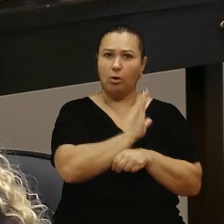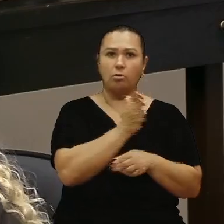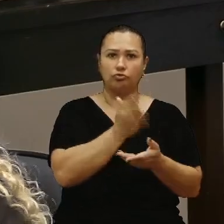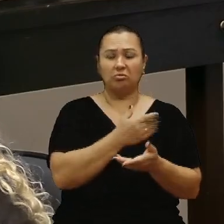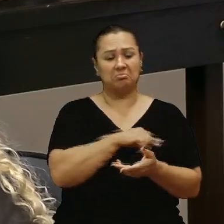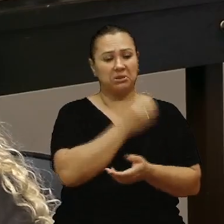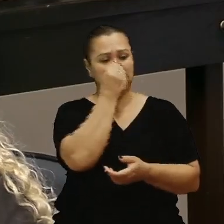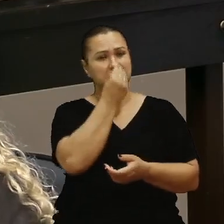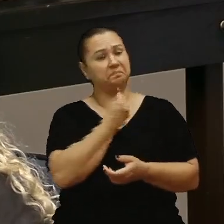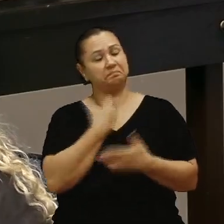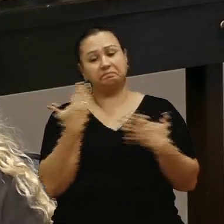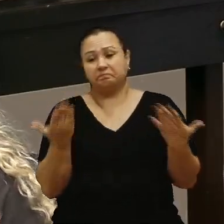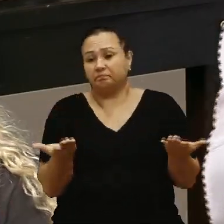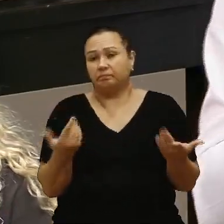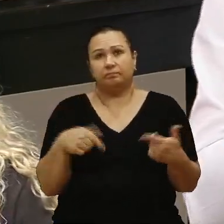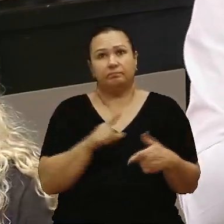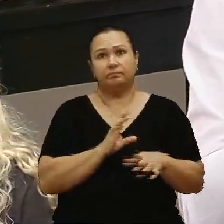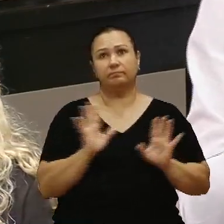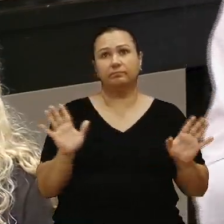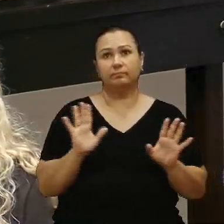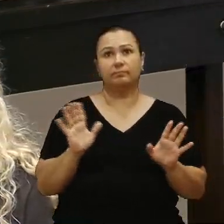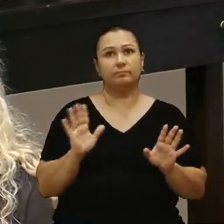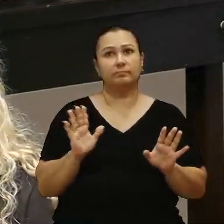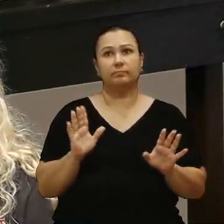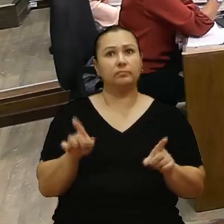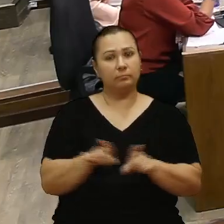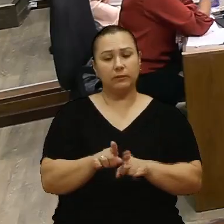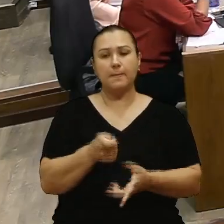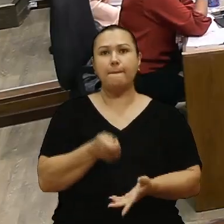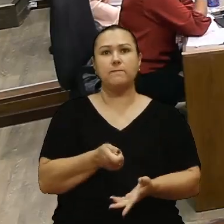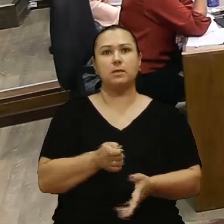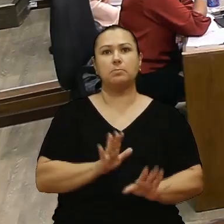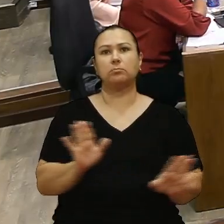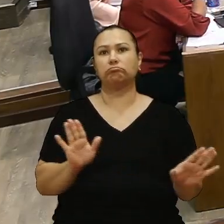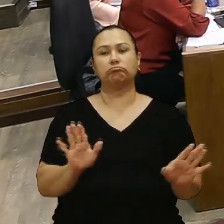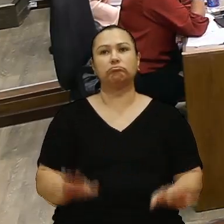ouvido, então a gente aqui não vai ser irredutível também. Obrigado, presidente. Obrigado, vereador Iago.